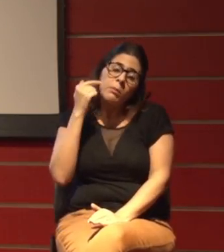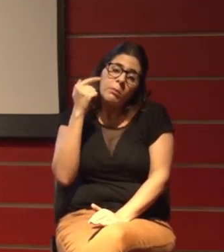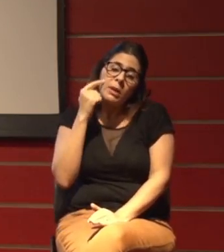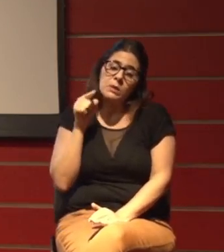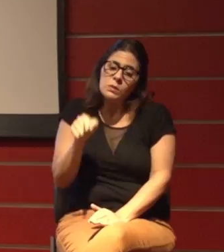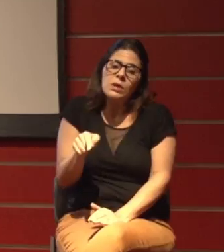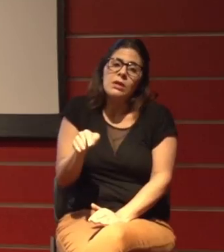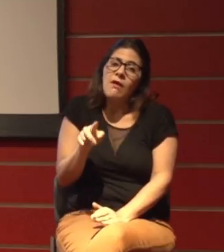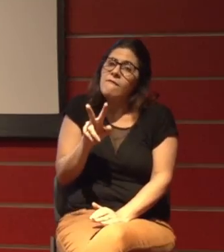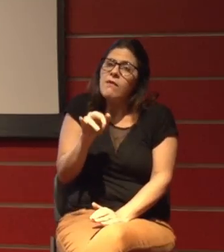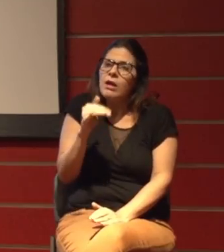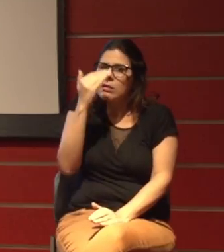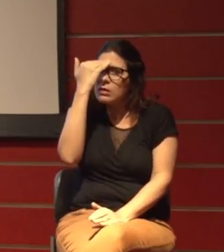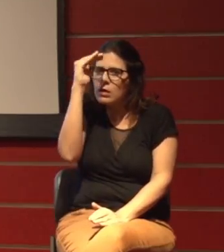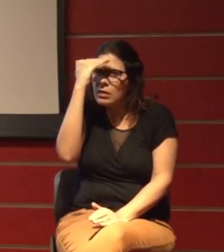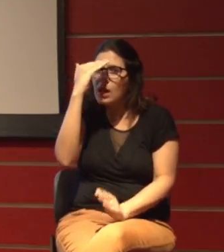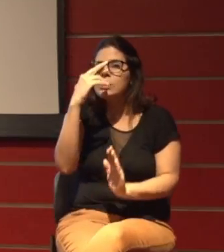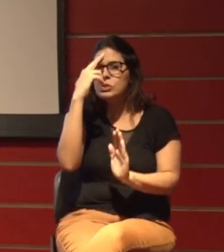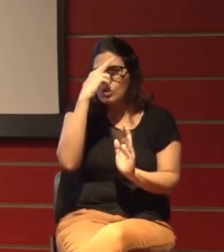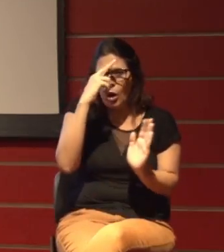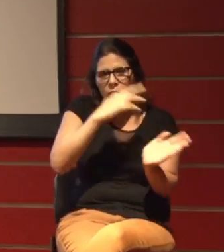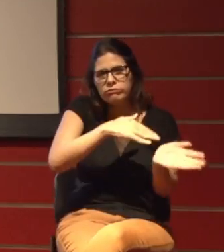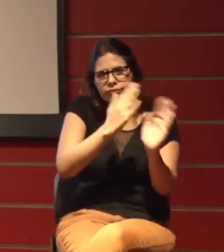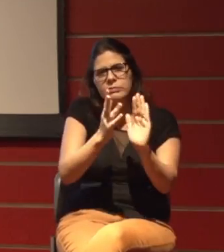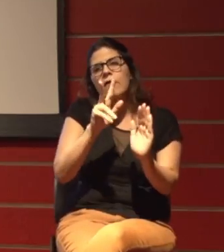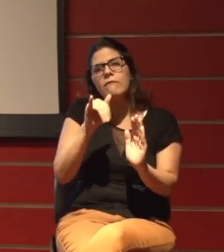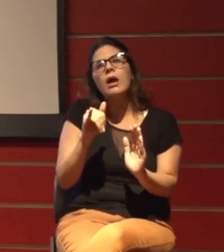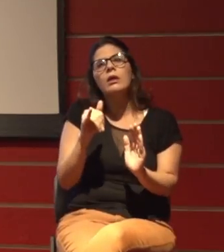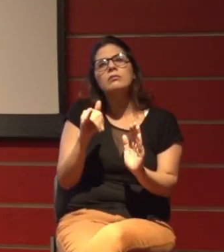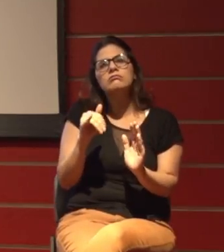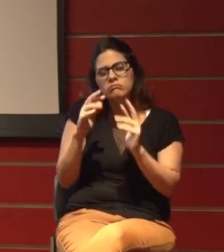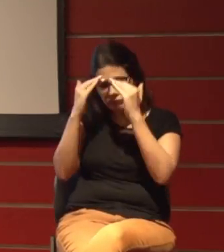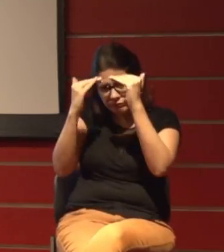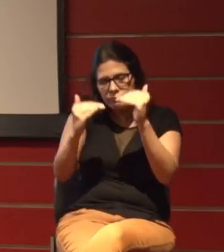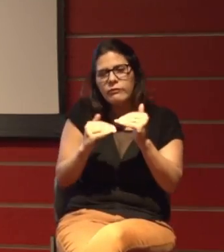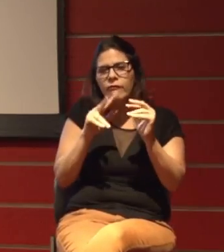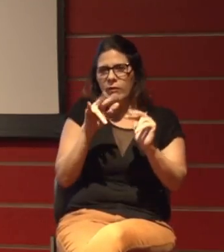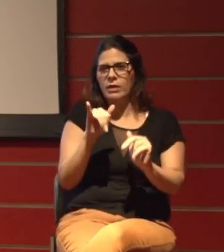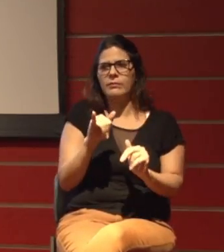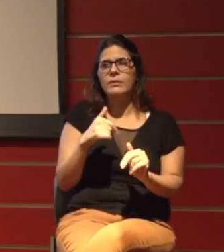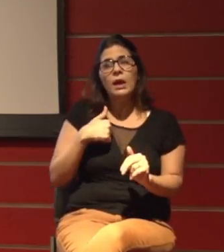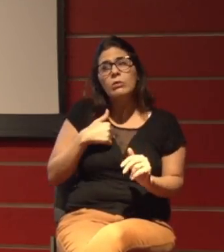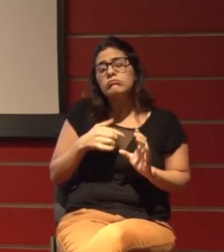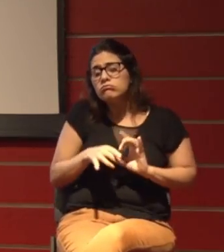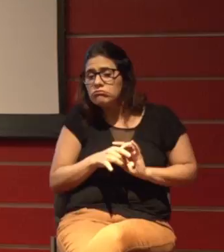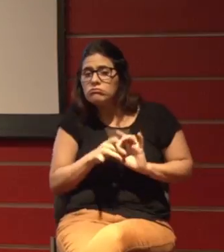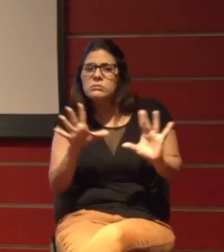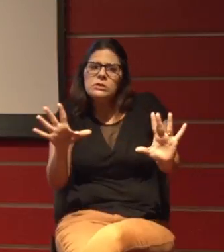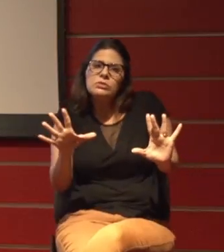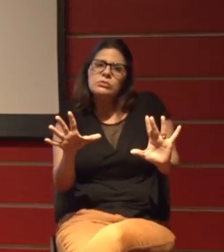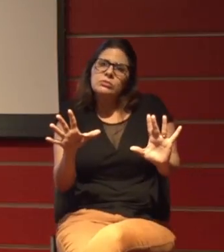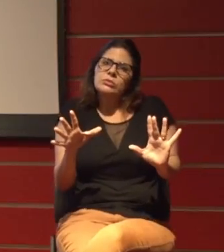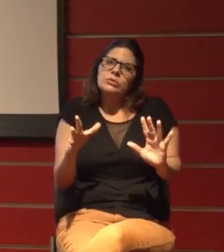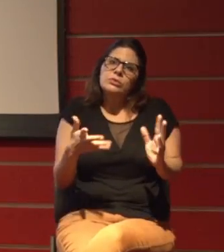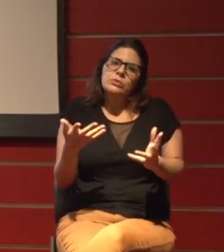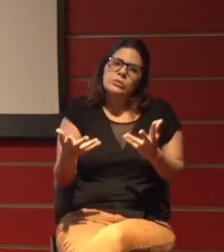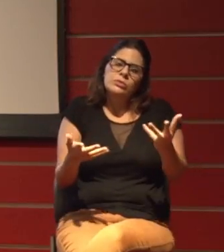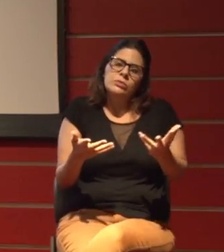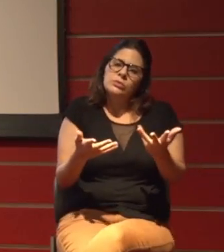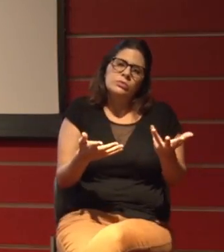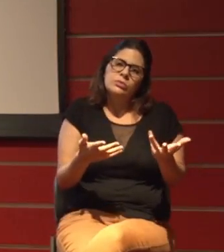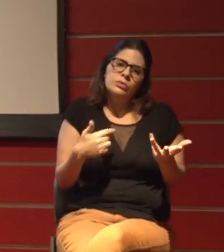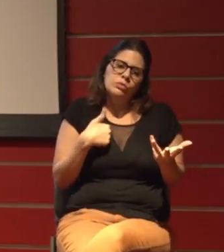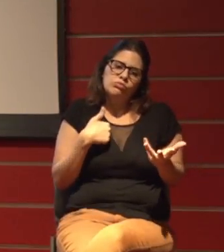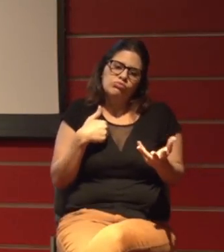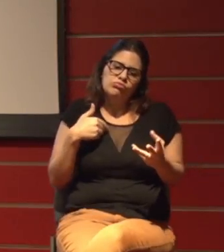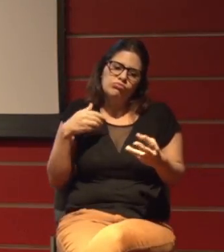história fora isso eh eu realmente eu tô deixando né Eh não me não me